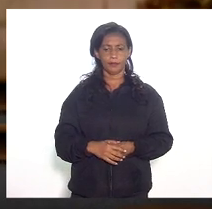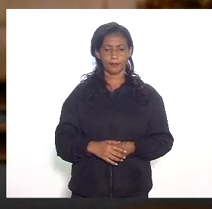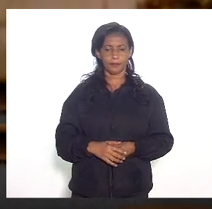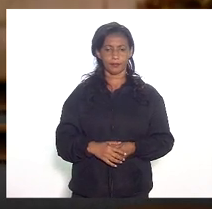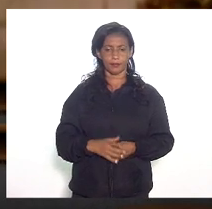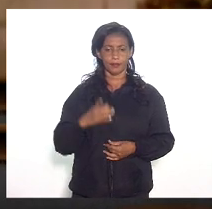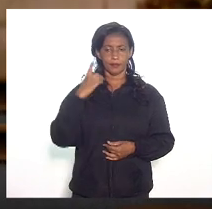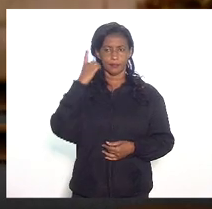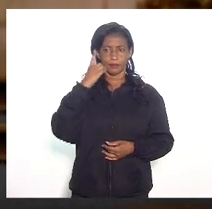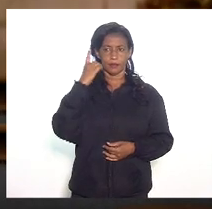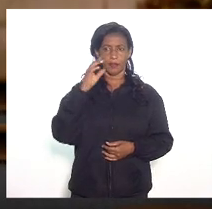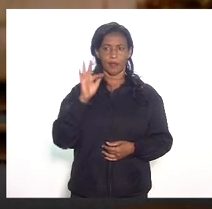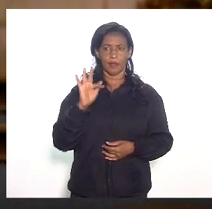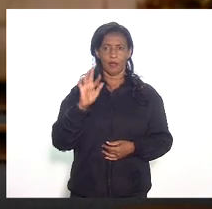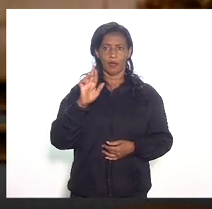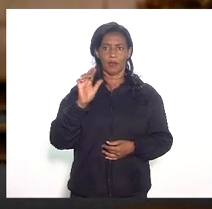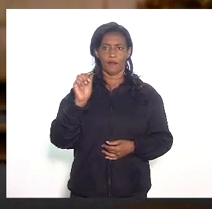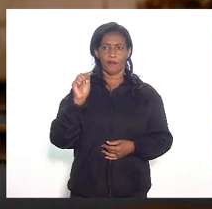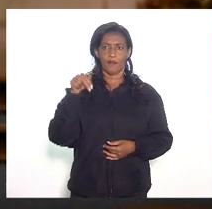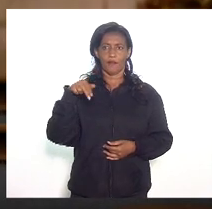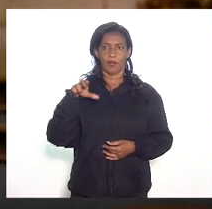deputado Franciane Mota